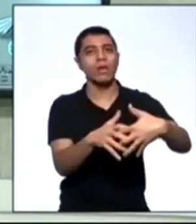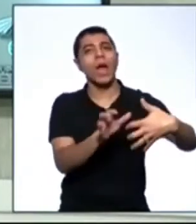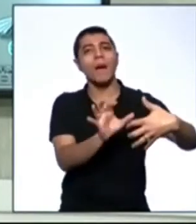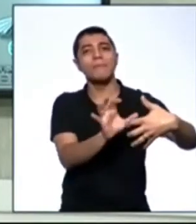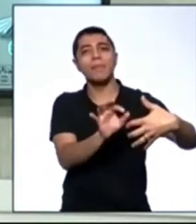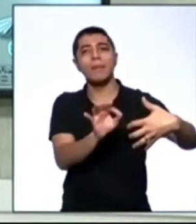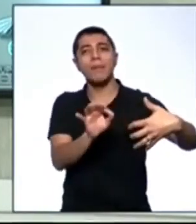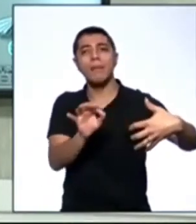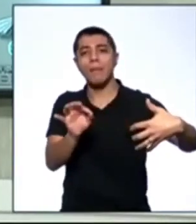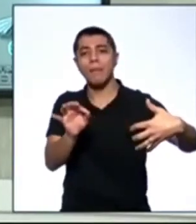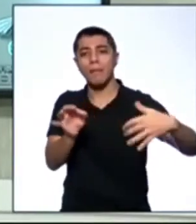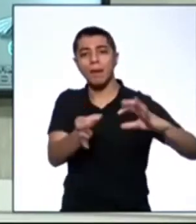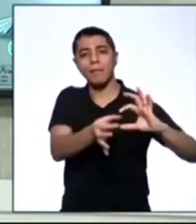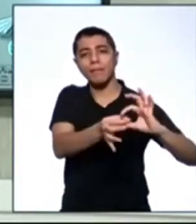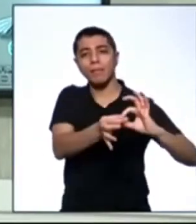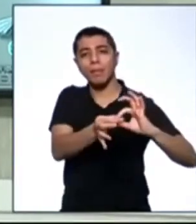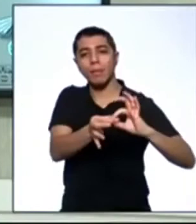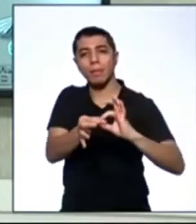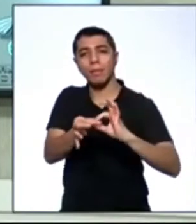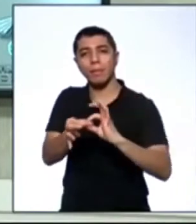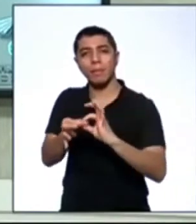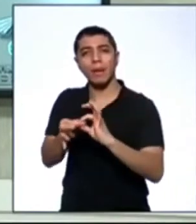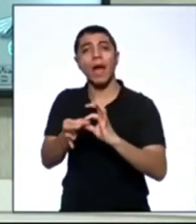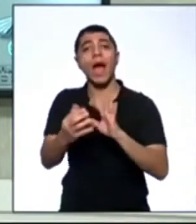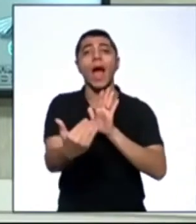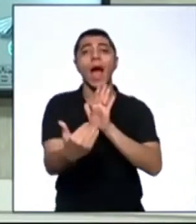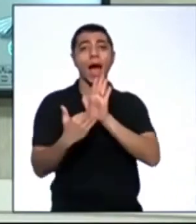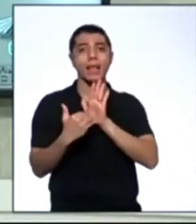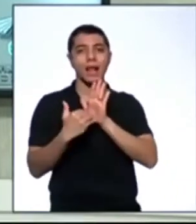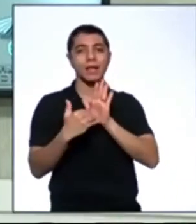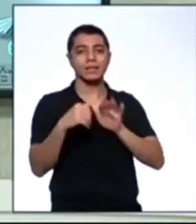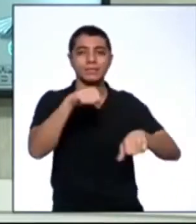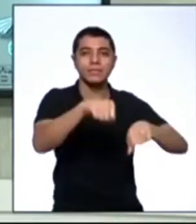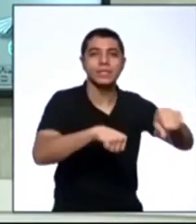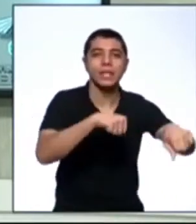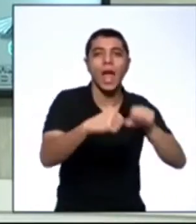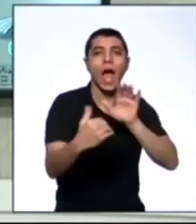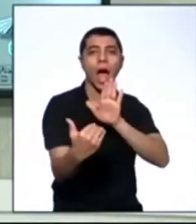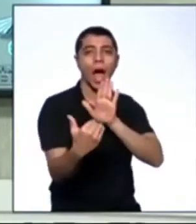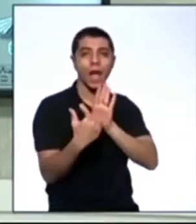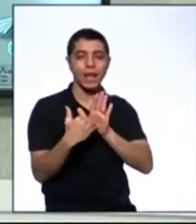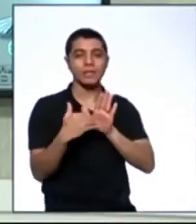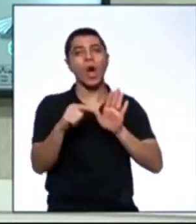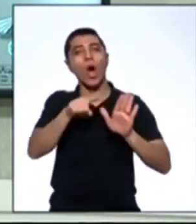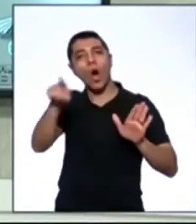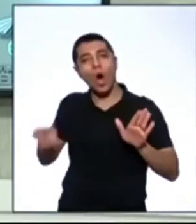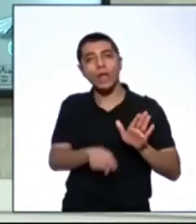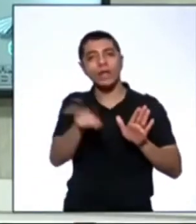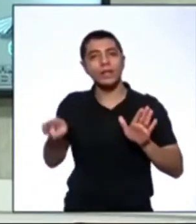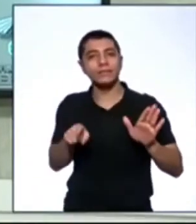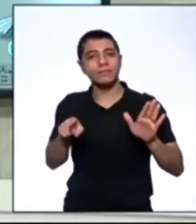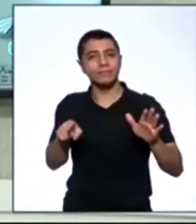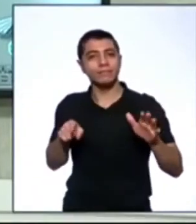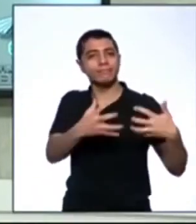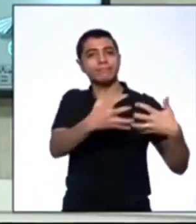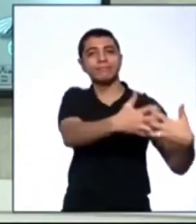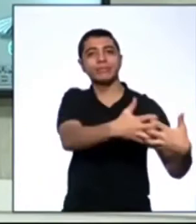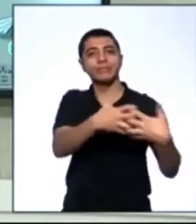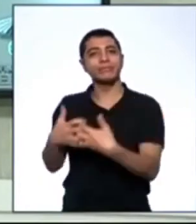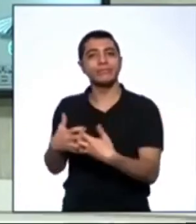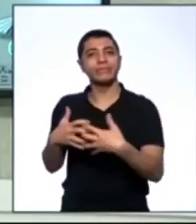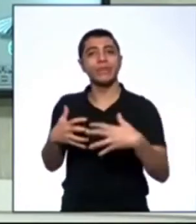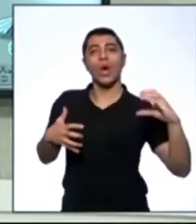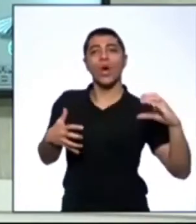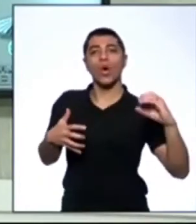menor dentado que está grudado na roda traseira, que a gente chama de catraca. Então o sistema coroa-catraca ligado